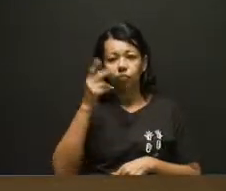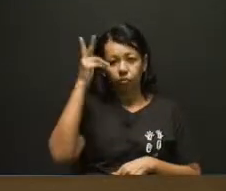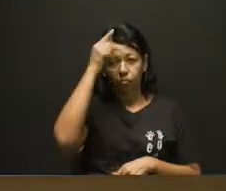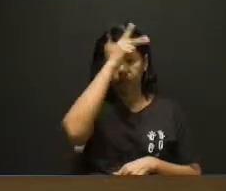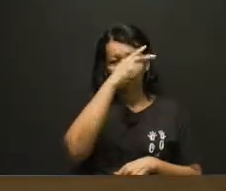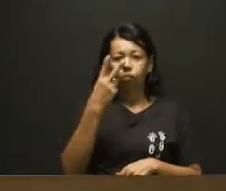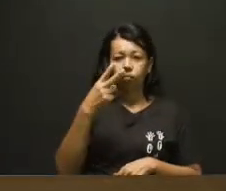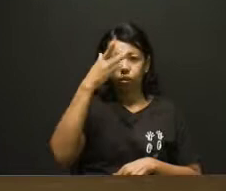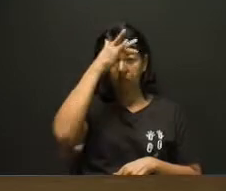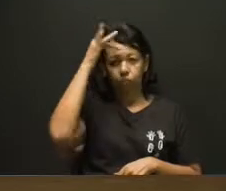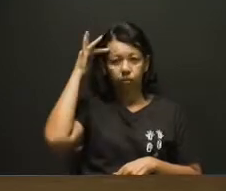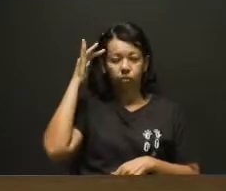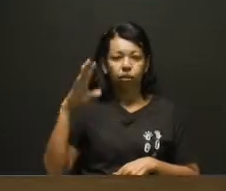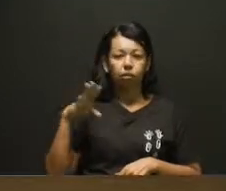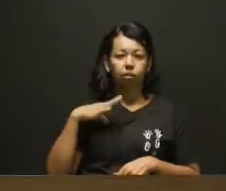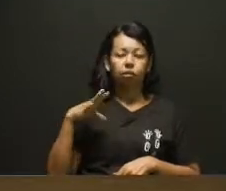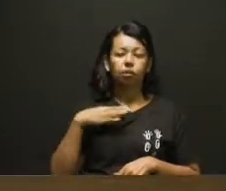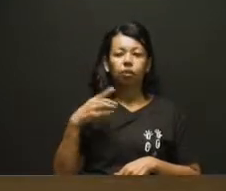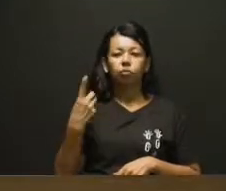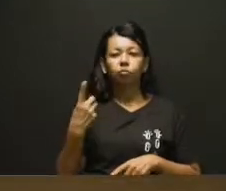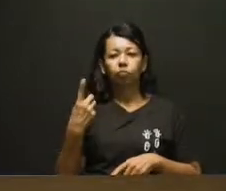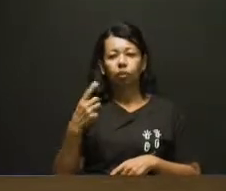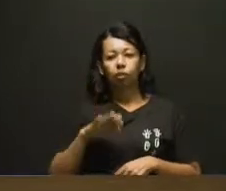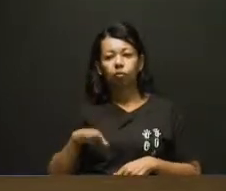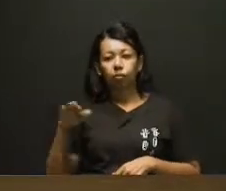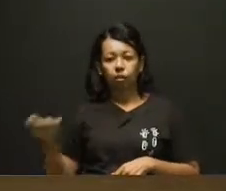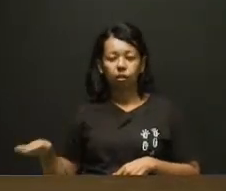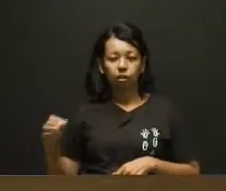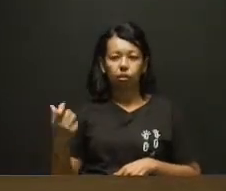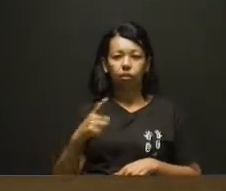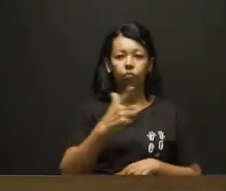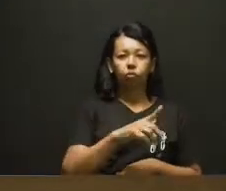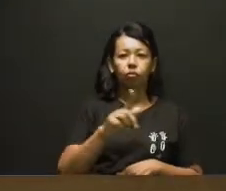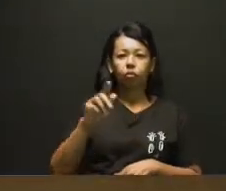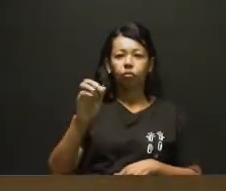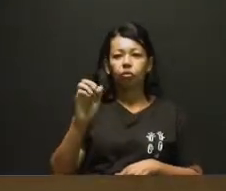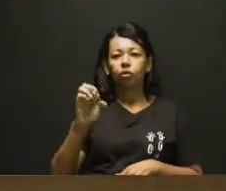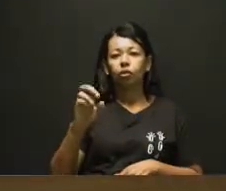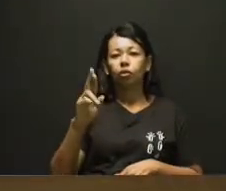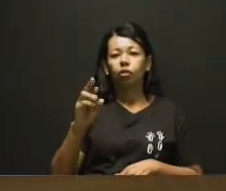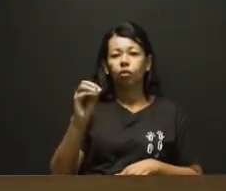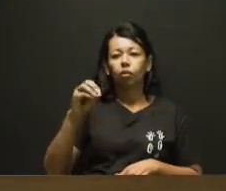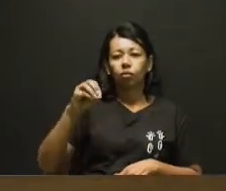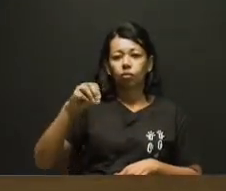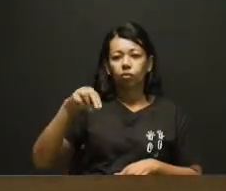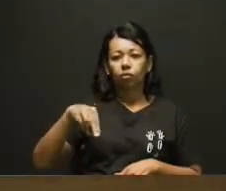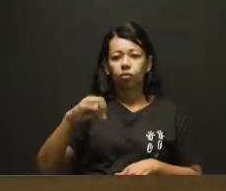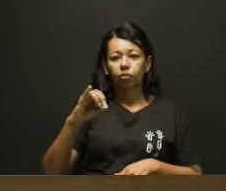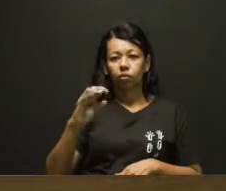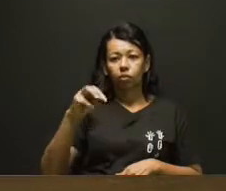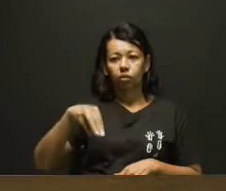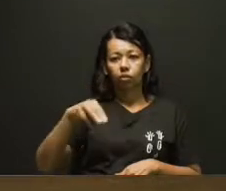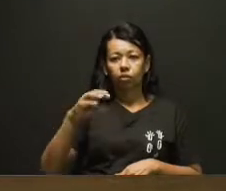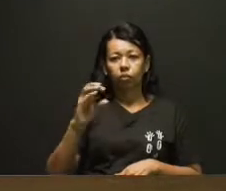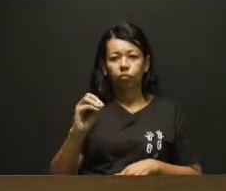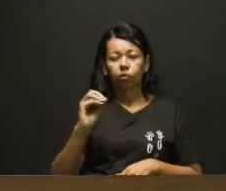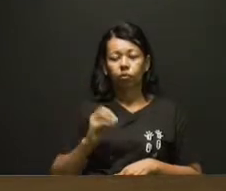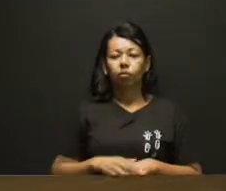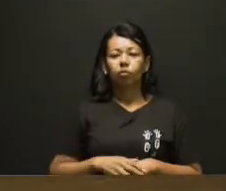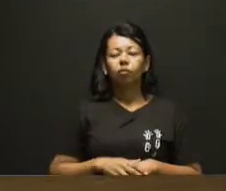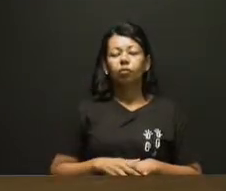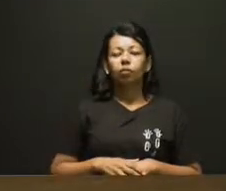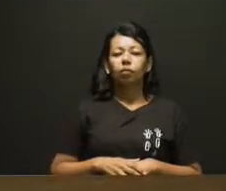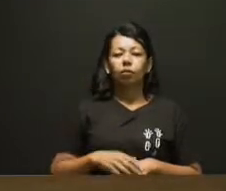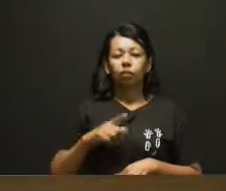são duas pessoas da cidade uma criança e outro jerônimo seu jerônimo que é é atleta da cidade